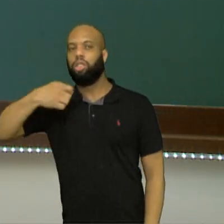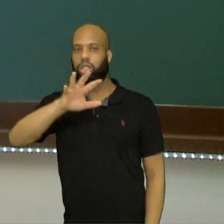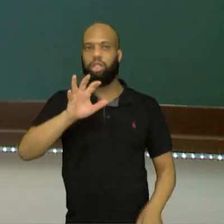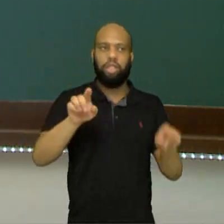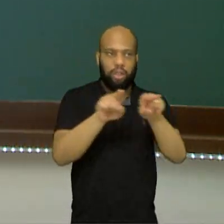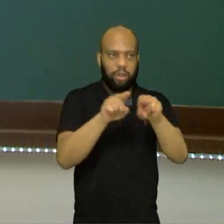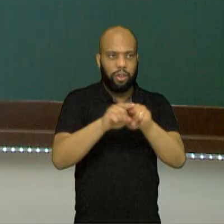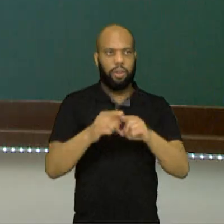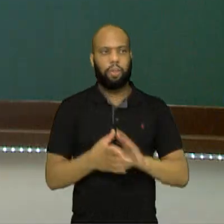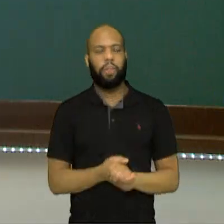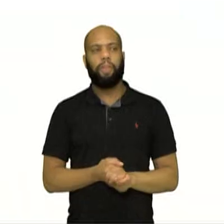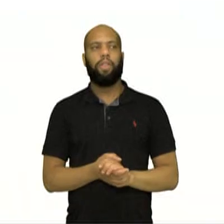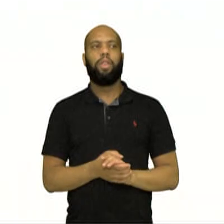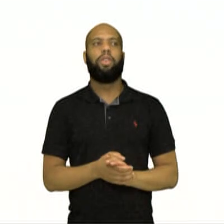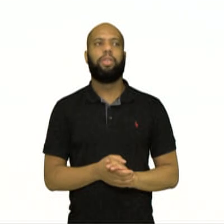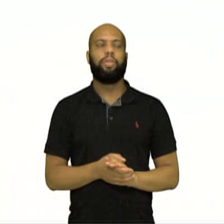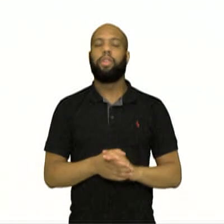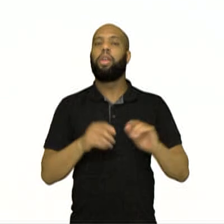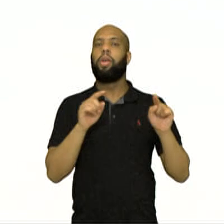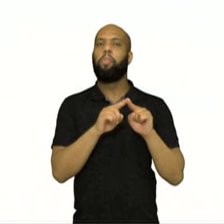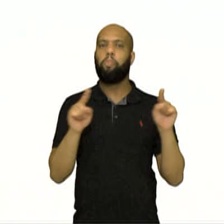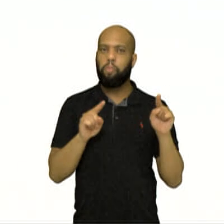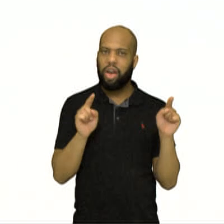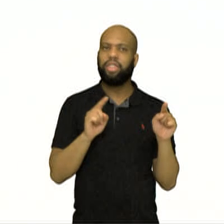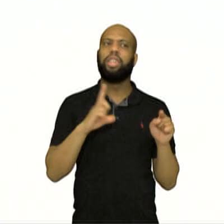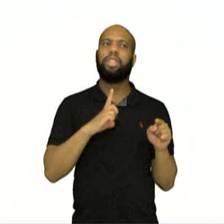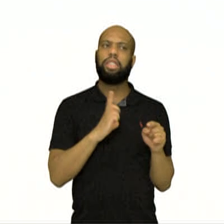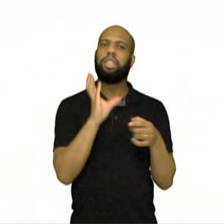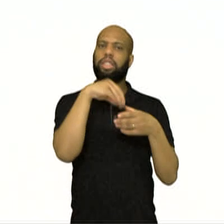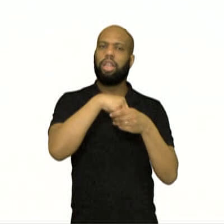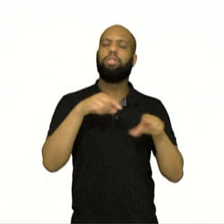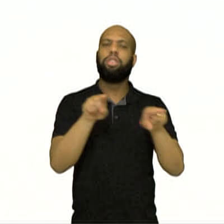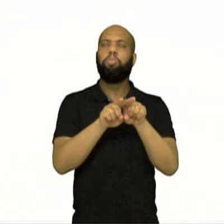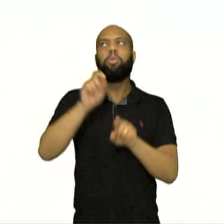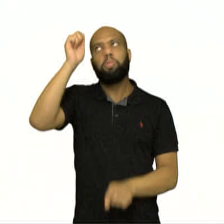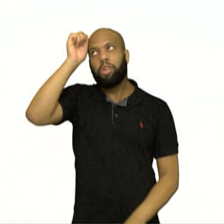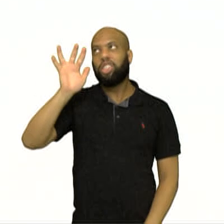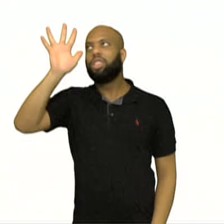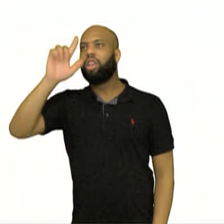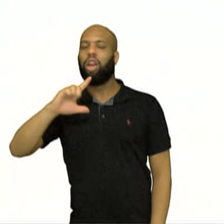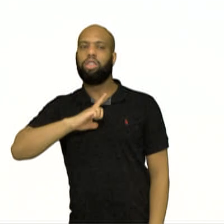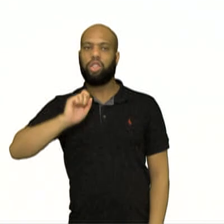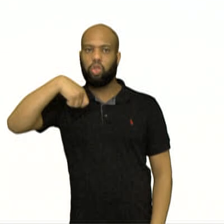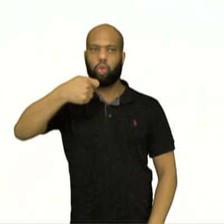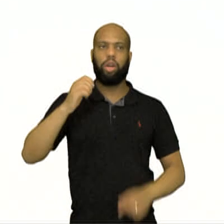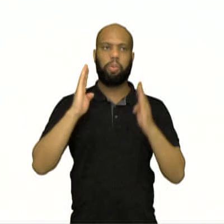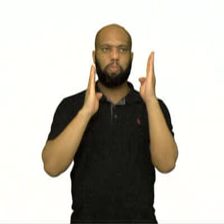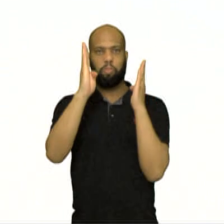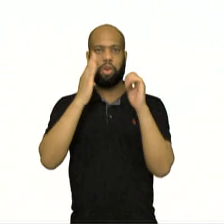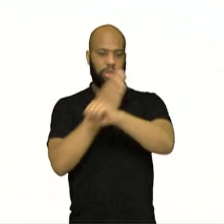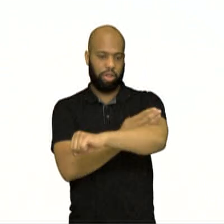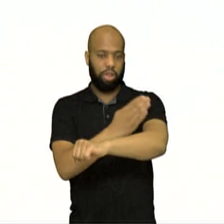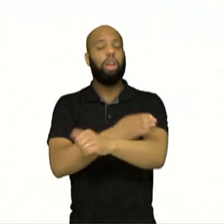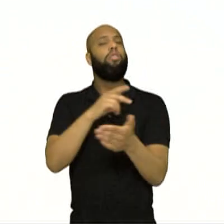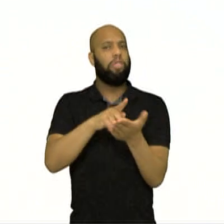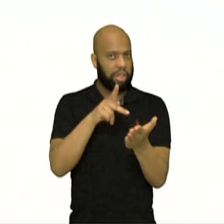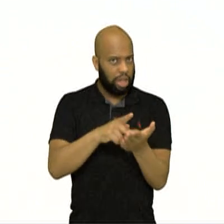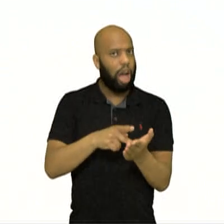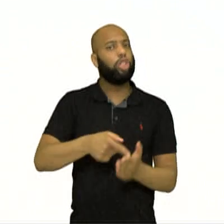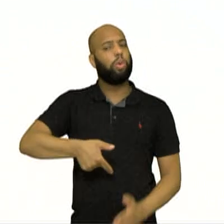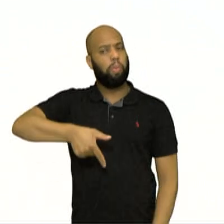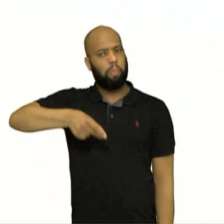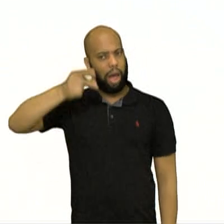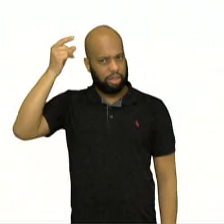né? Mas eles fazem parte, né, do imaginário que a gente tem da Idade Média e eles realmente existiram, tá,